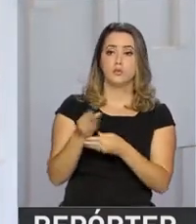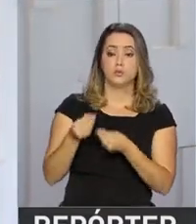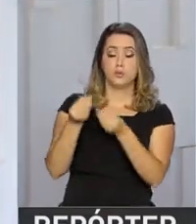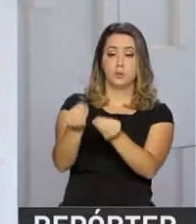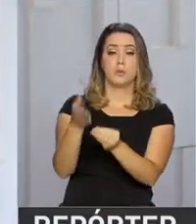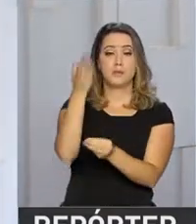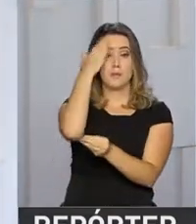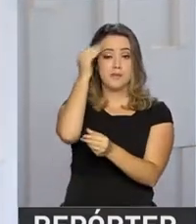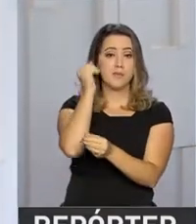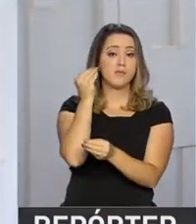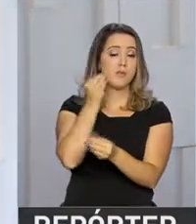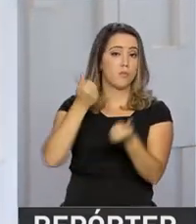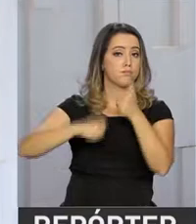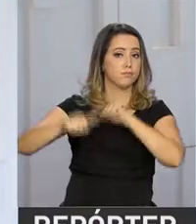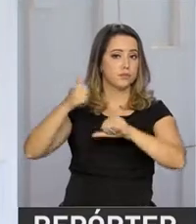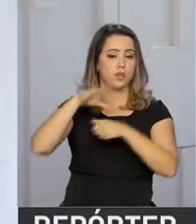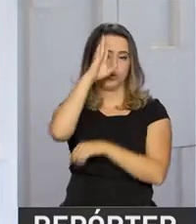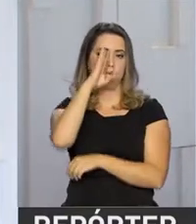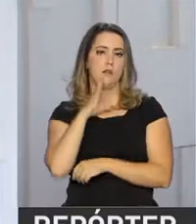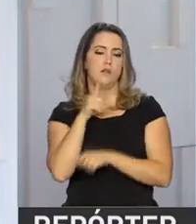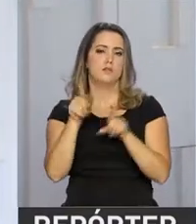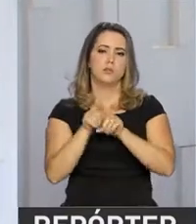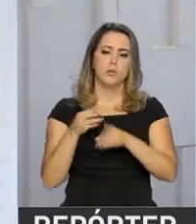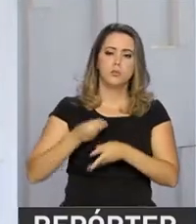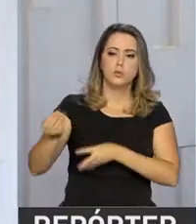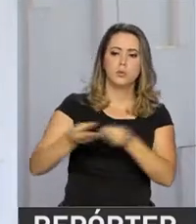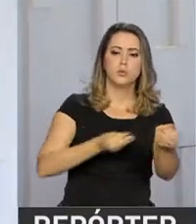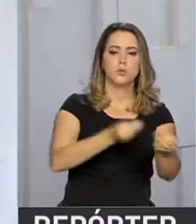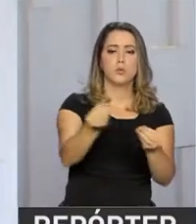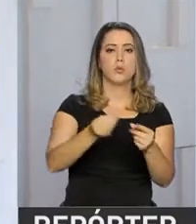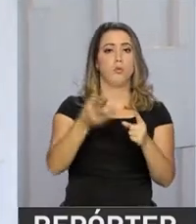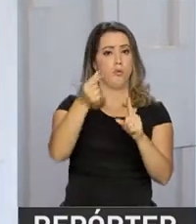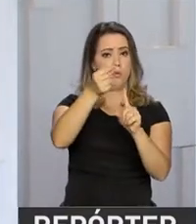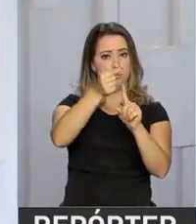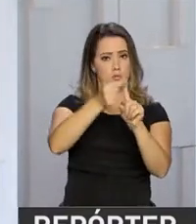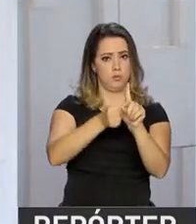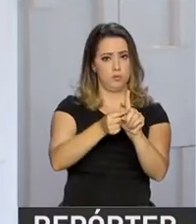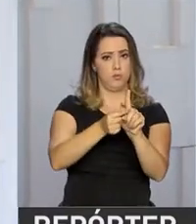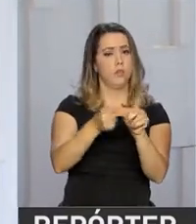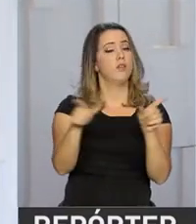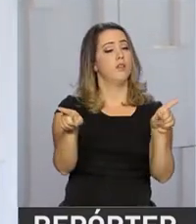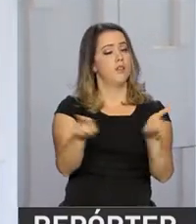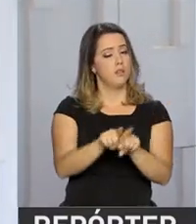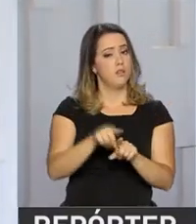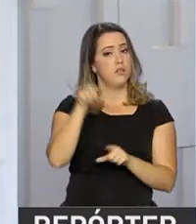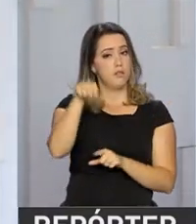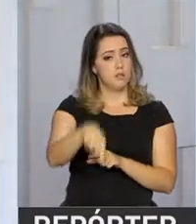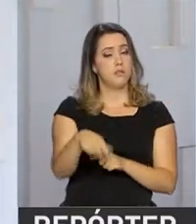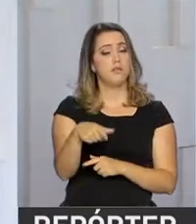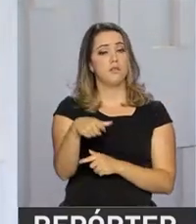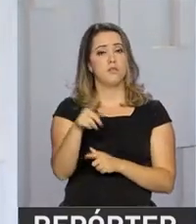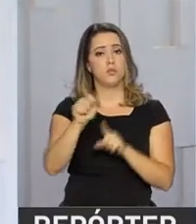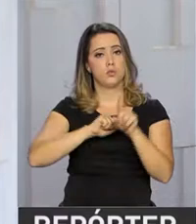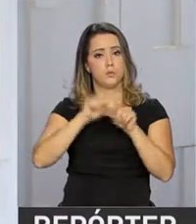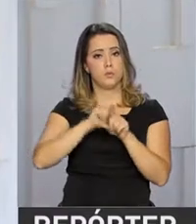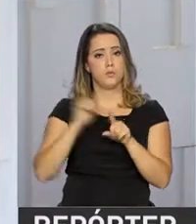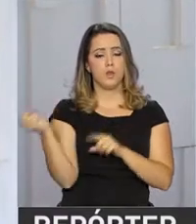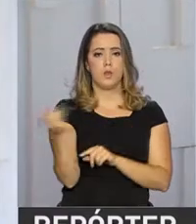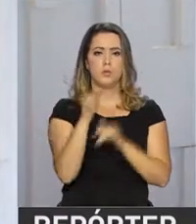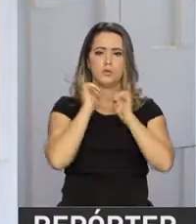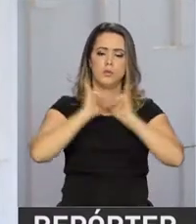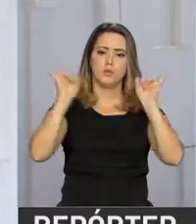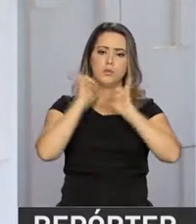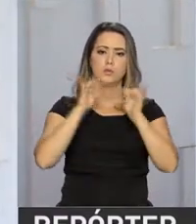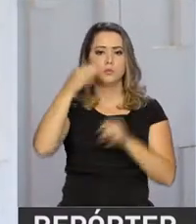diagnósticos gratuitamente além da distribuição de preservativos e neste mês o governo federal apresentou uma nova campanha